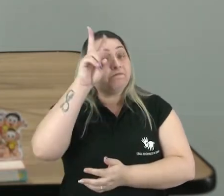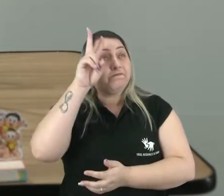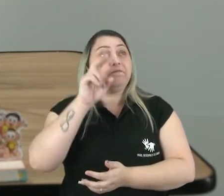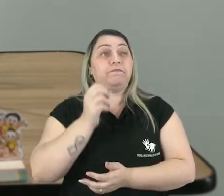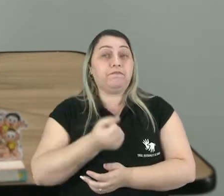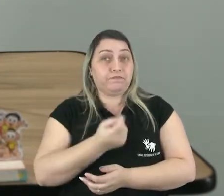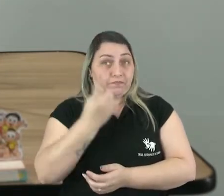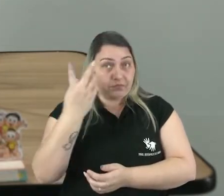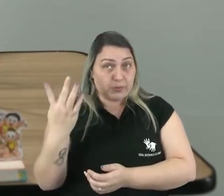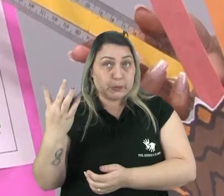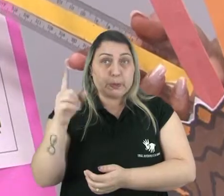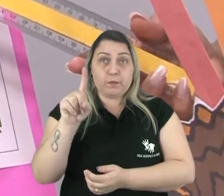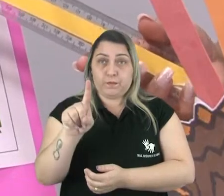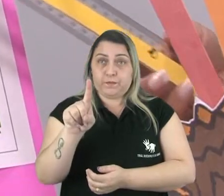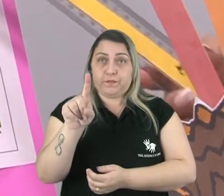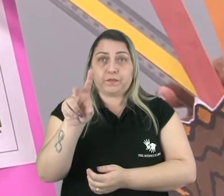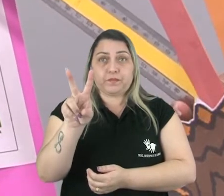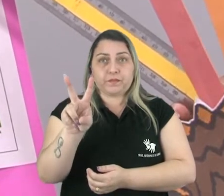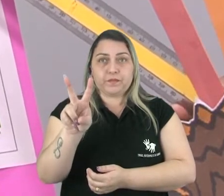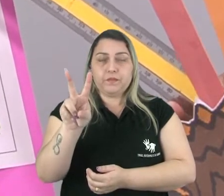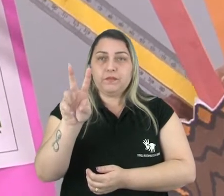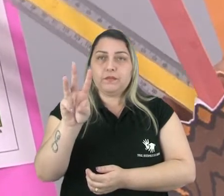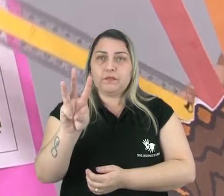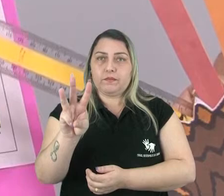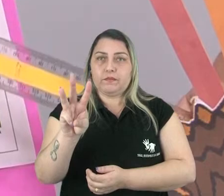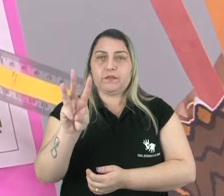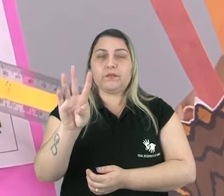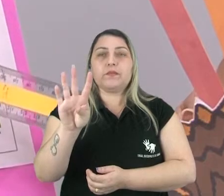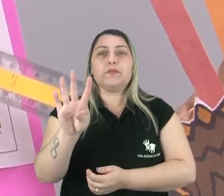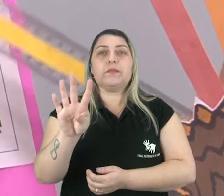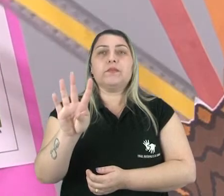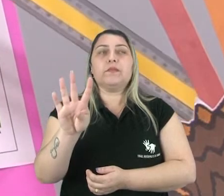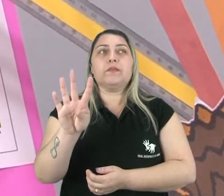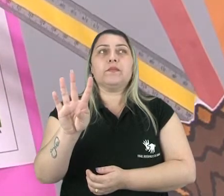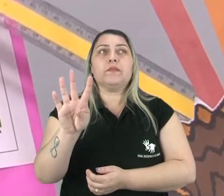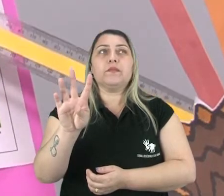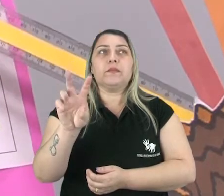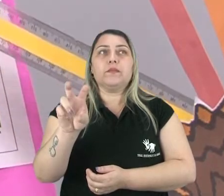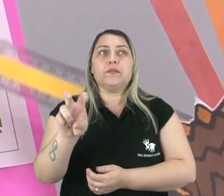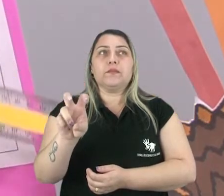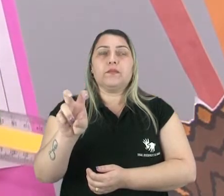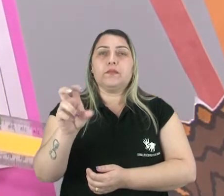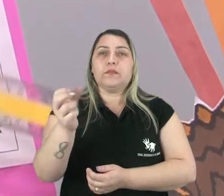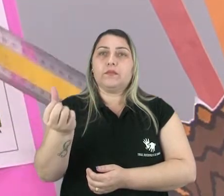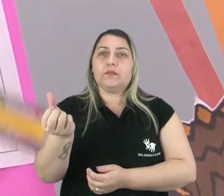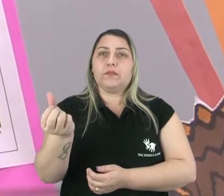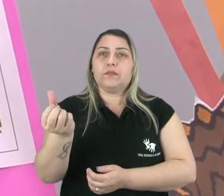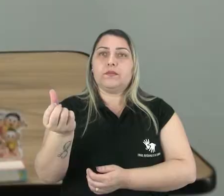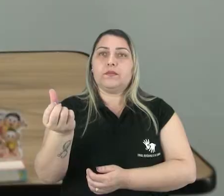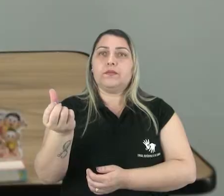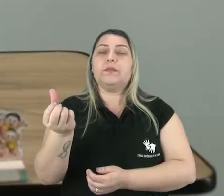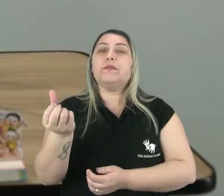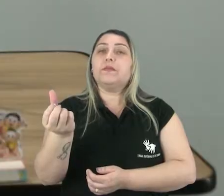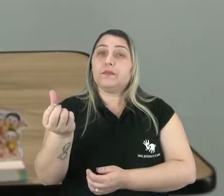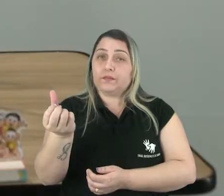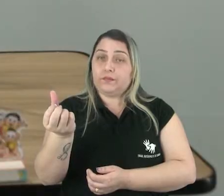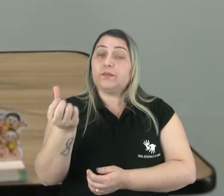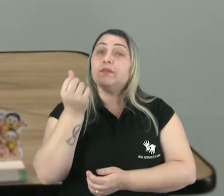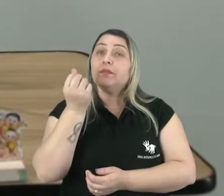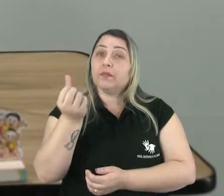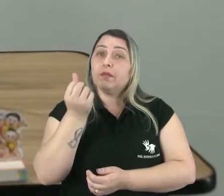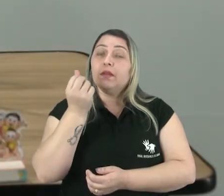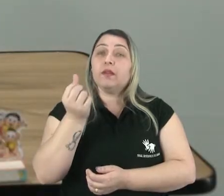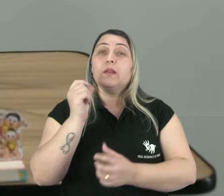contar? 1, 2, 3, 4, 5, 6. 6